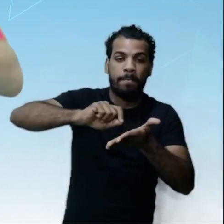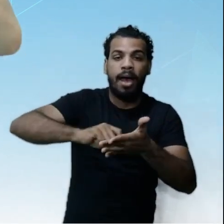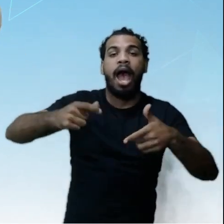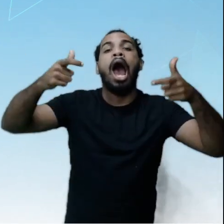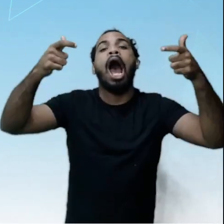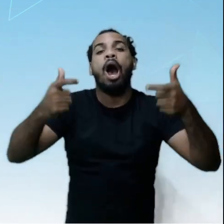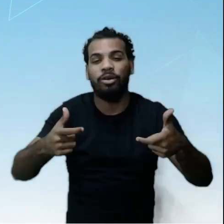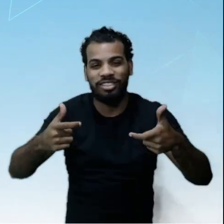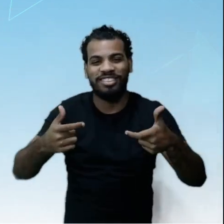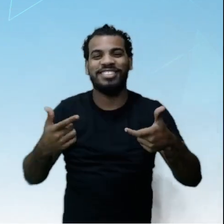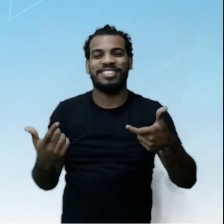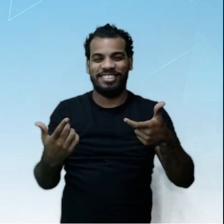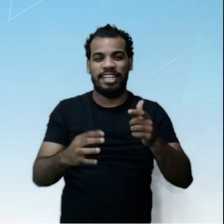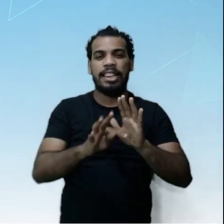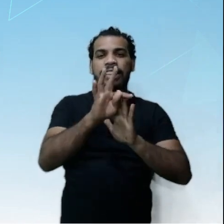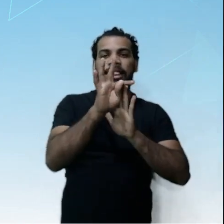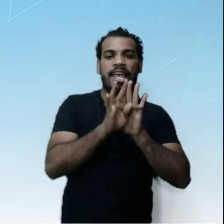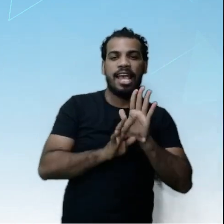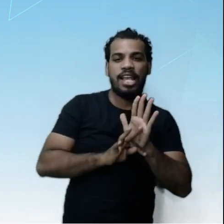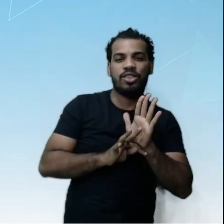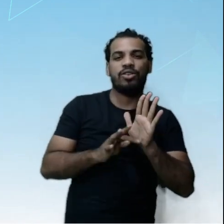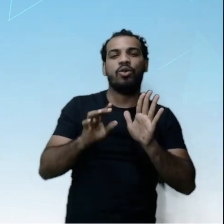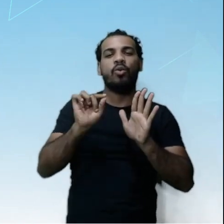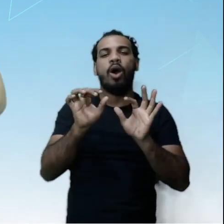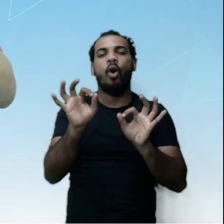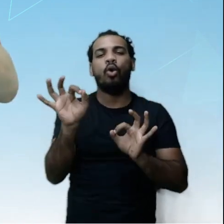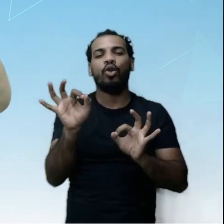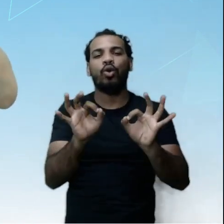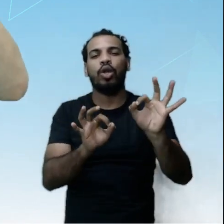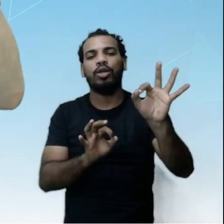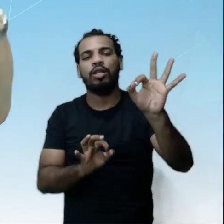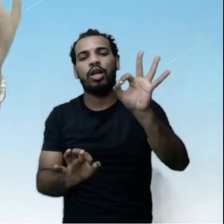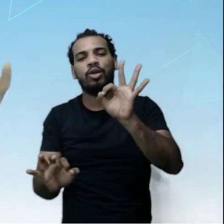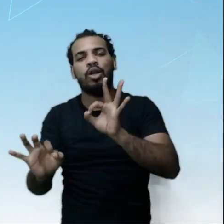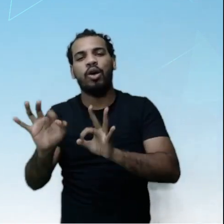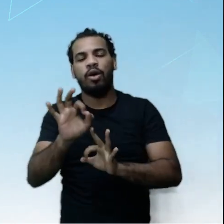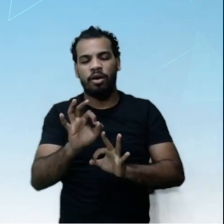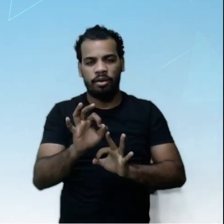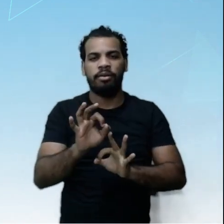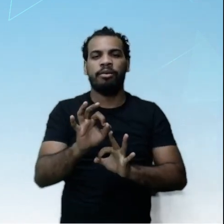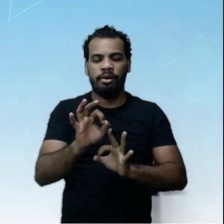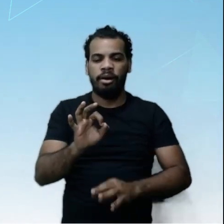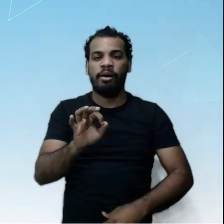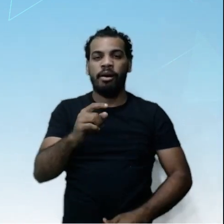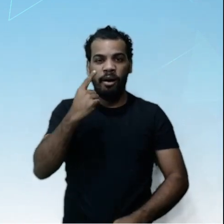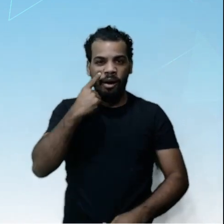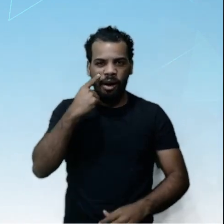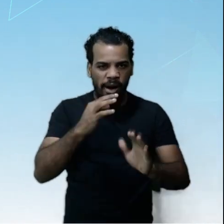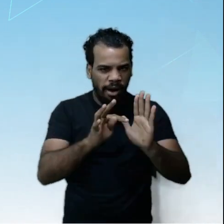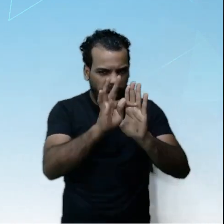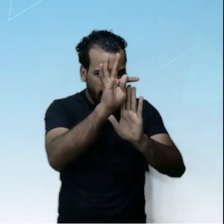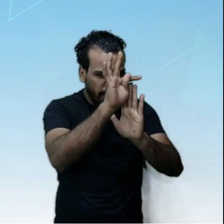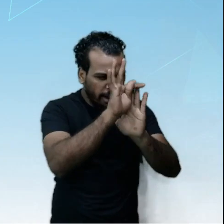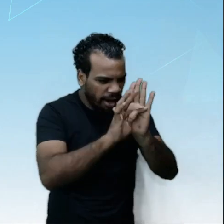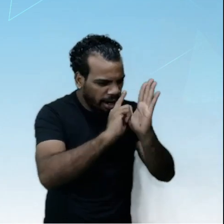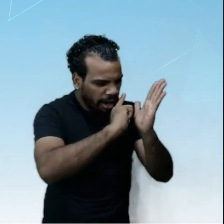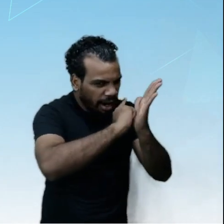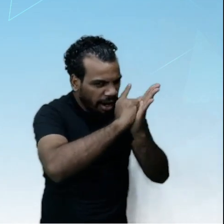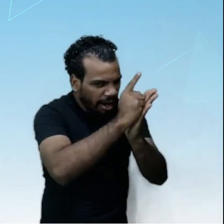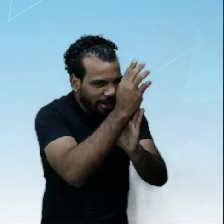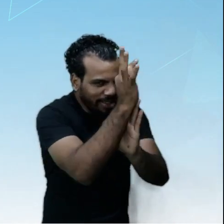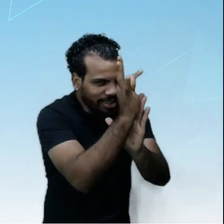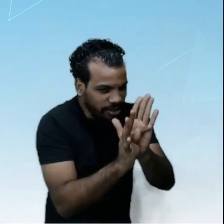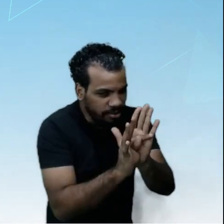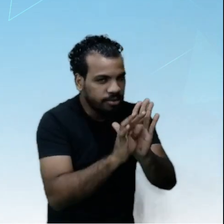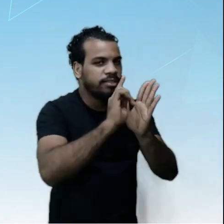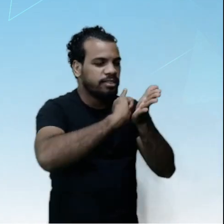quê? Texto, tecido, organização. E lembrar que quando eu falar hoje gênero textual, lembrar que é